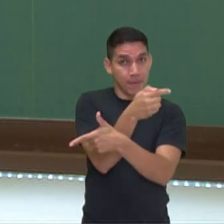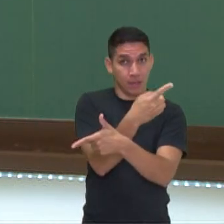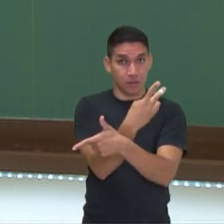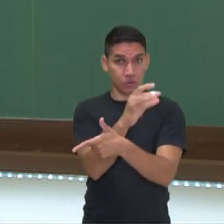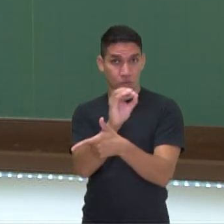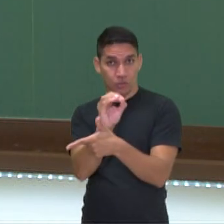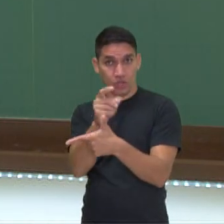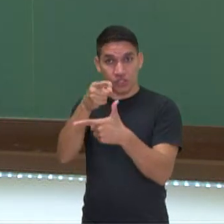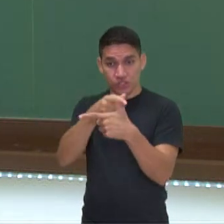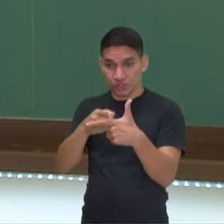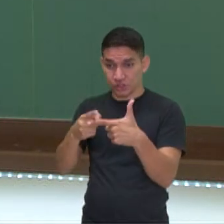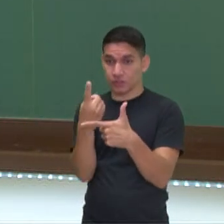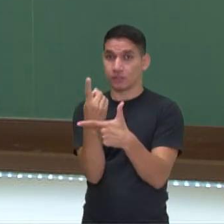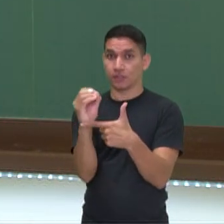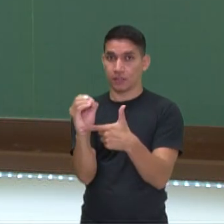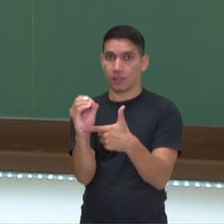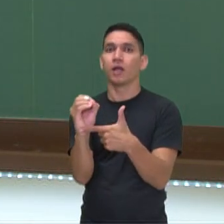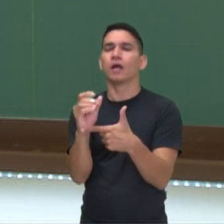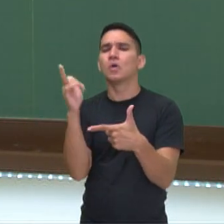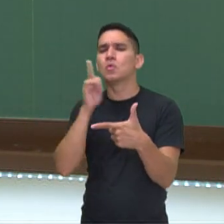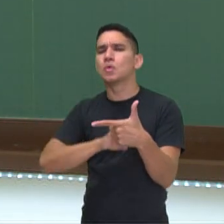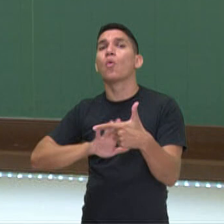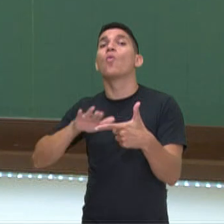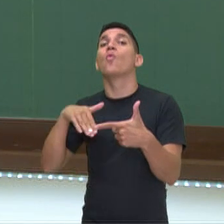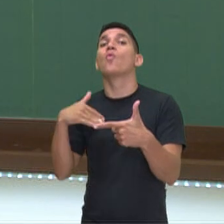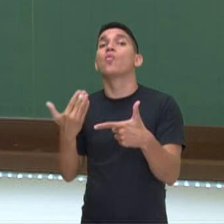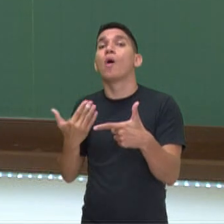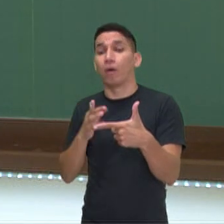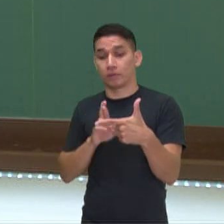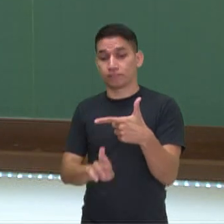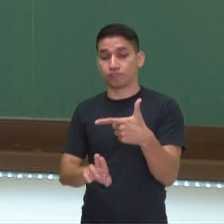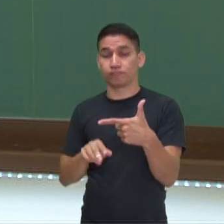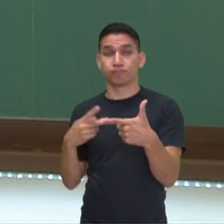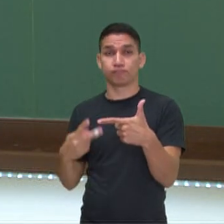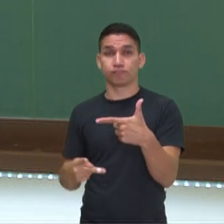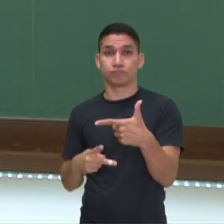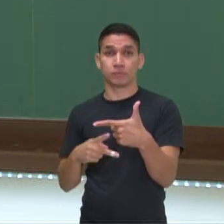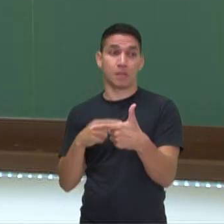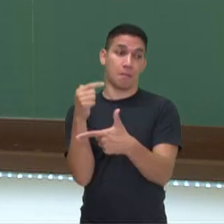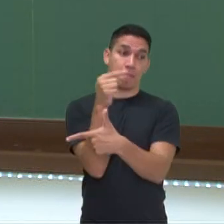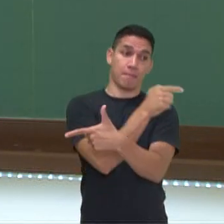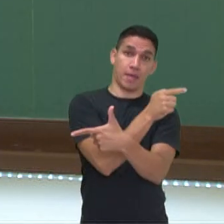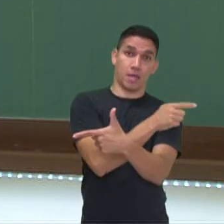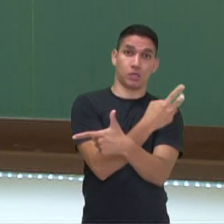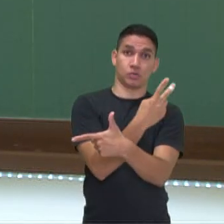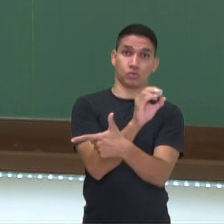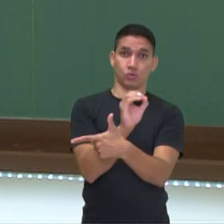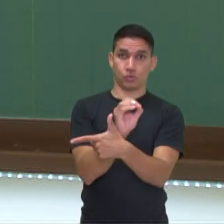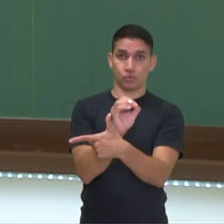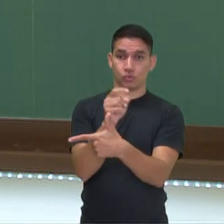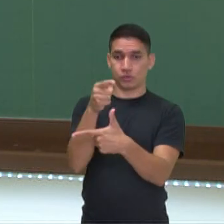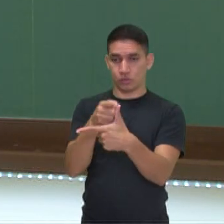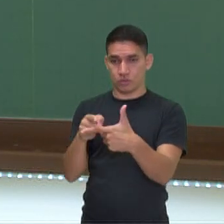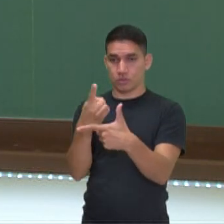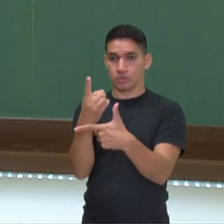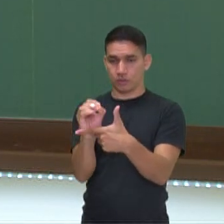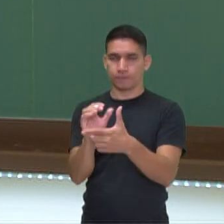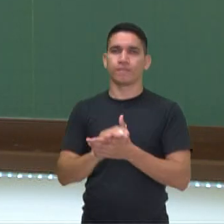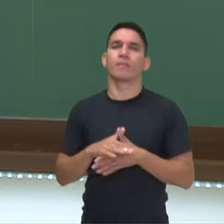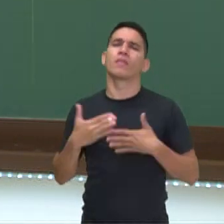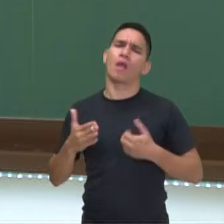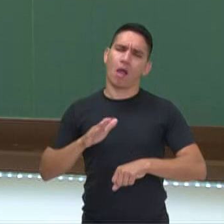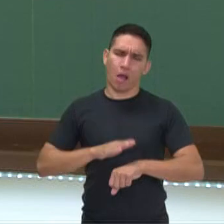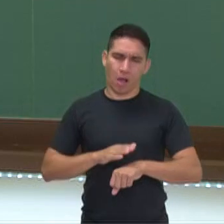e dividir por 10 para descobrir a décima parte de 200, de menos 200. Então, a professora vai